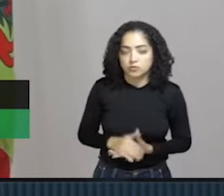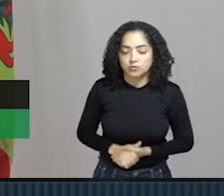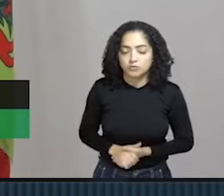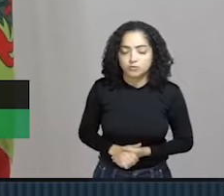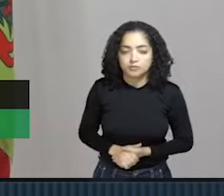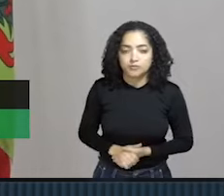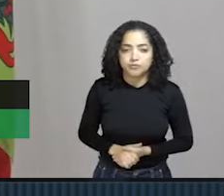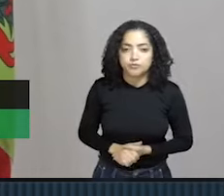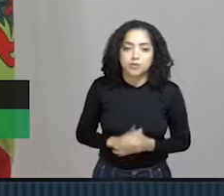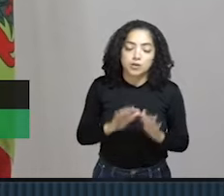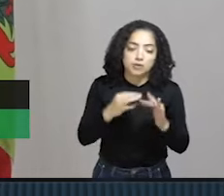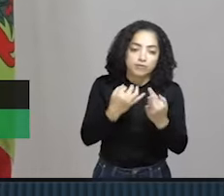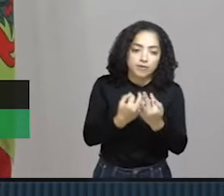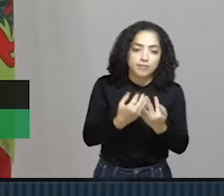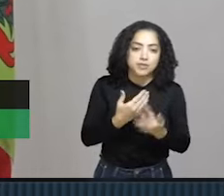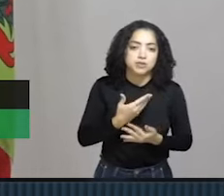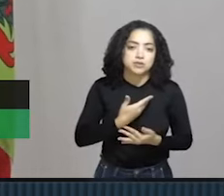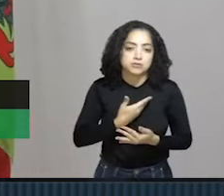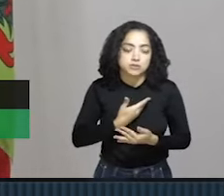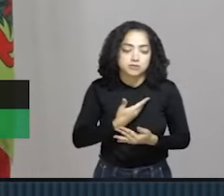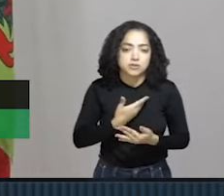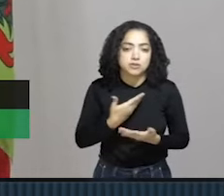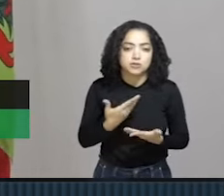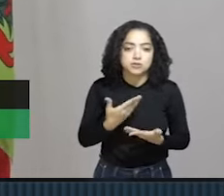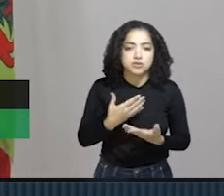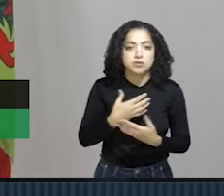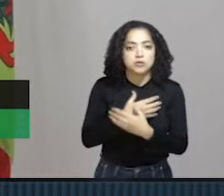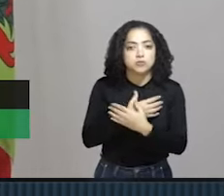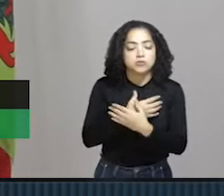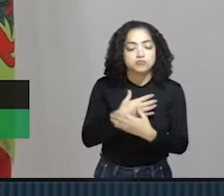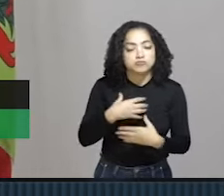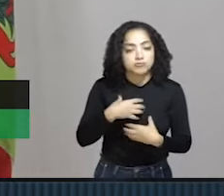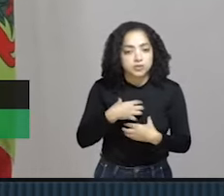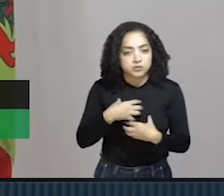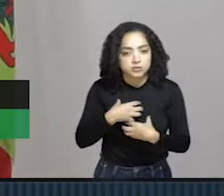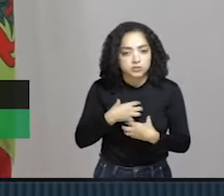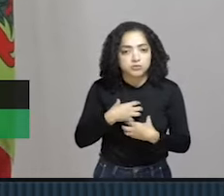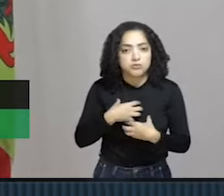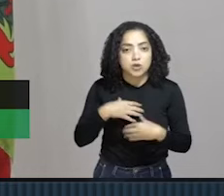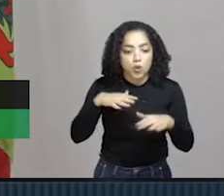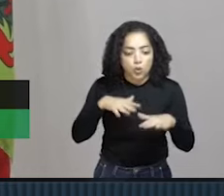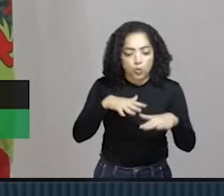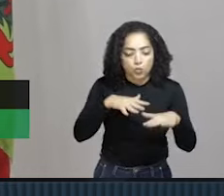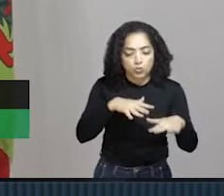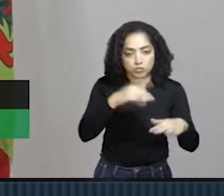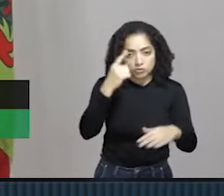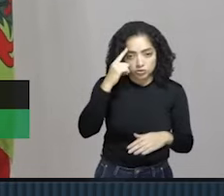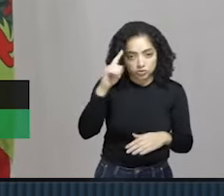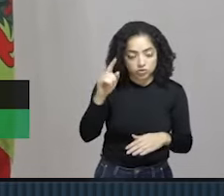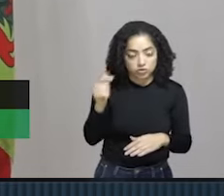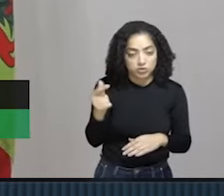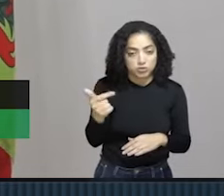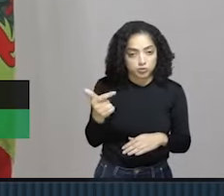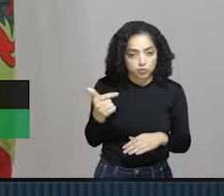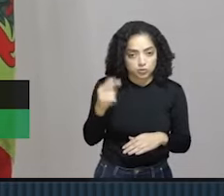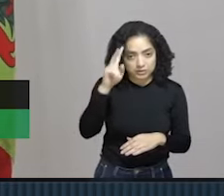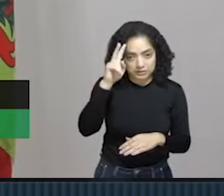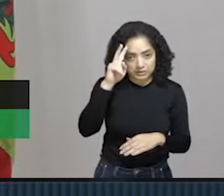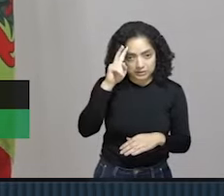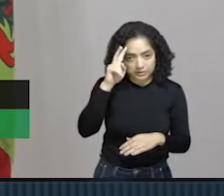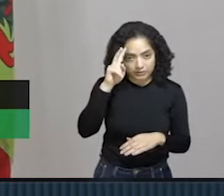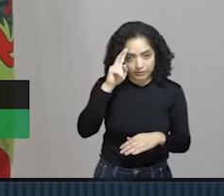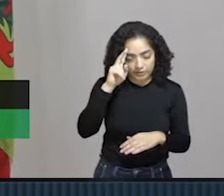seus familiares, o seu amigo. Então, minha solidariedade. Teria um protesto agora dia 12, que é quinta-feira, o